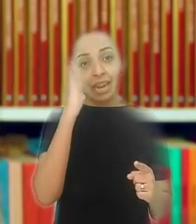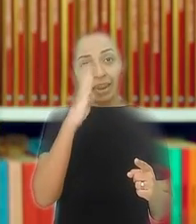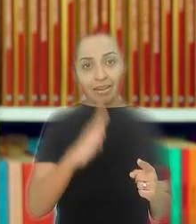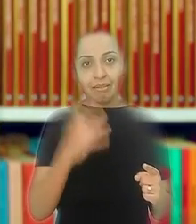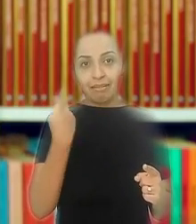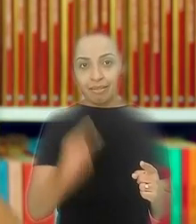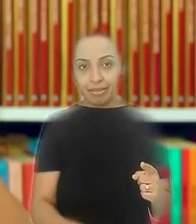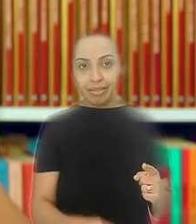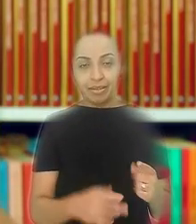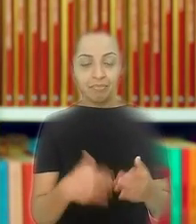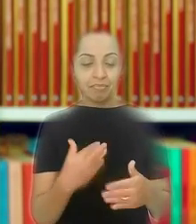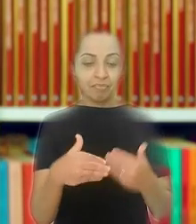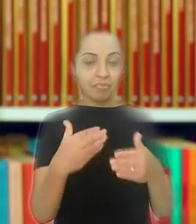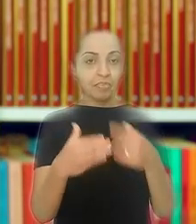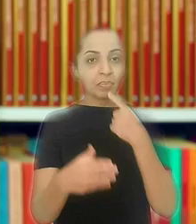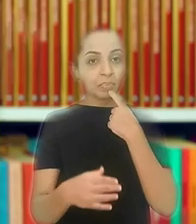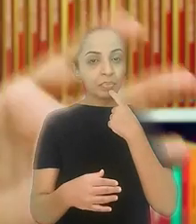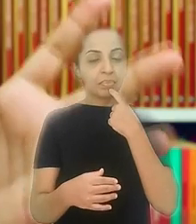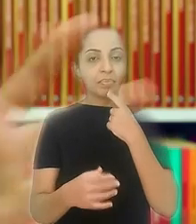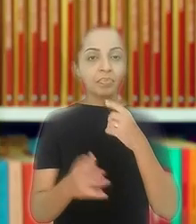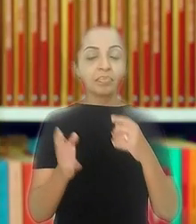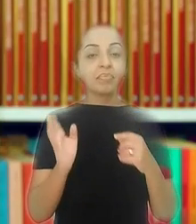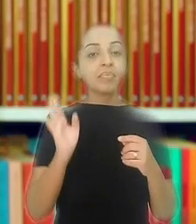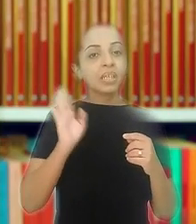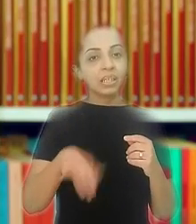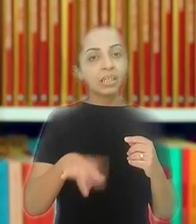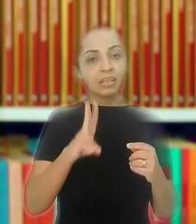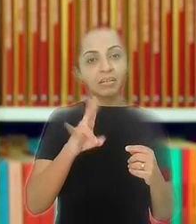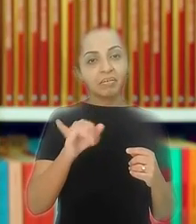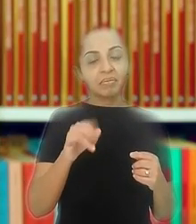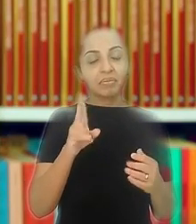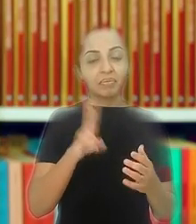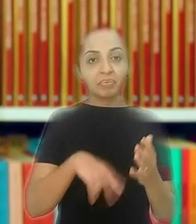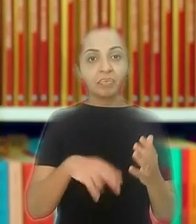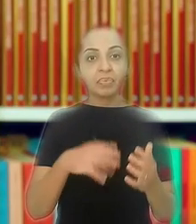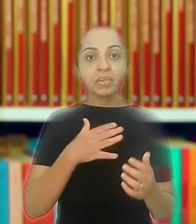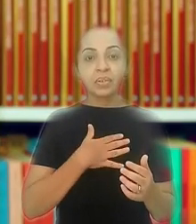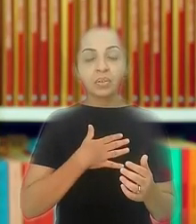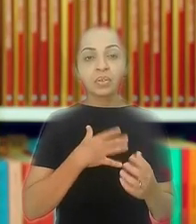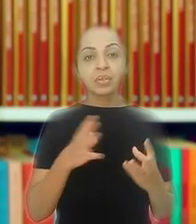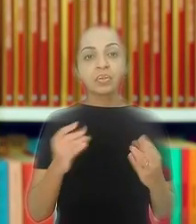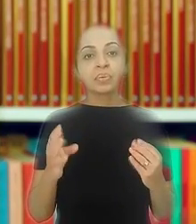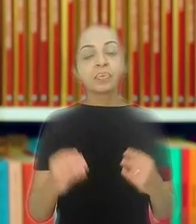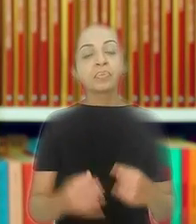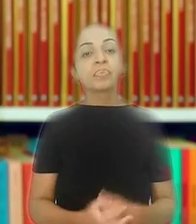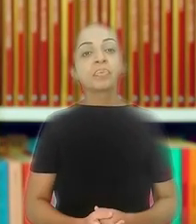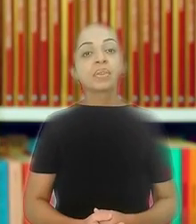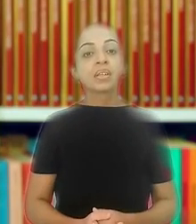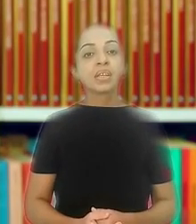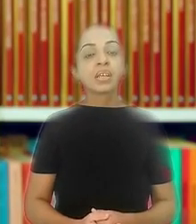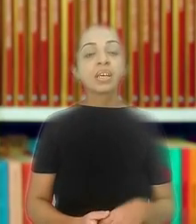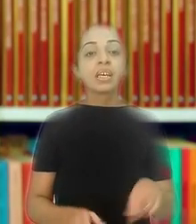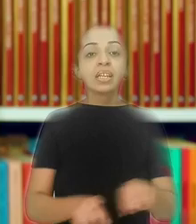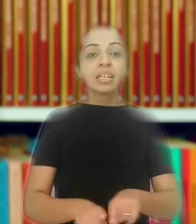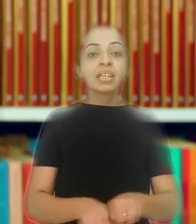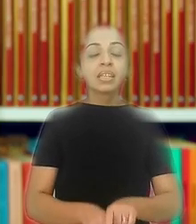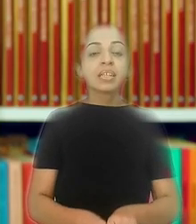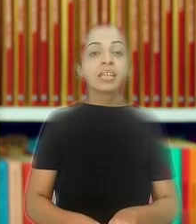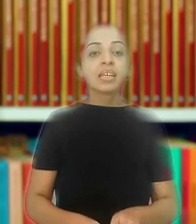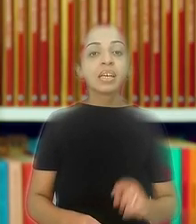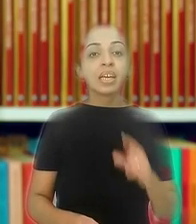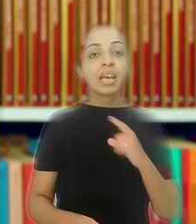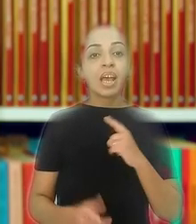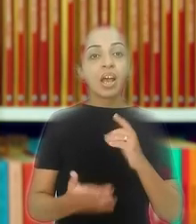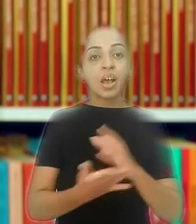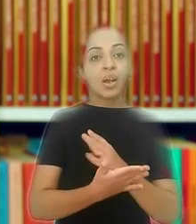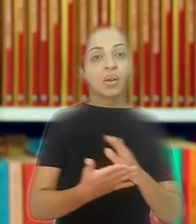para ler nesses nesses últimos tempos tem muita coisa aqui para trazer também já encostado para fazer a leitura aí acabei encontrando